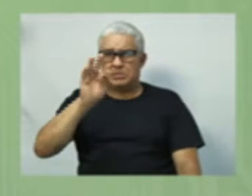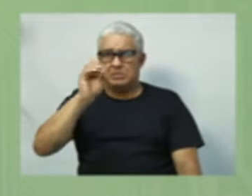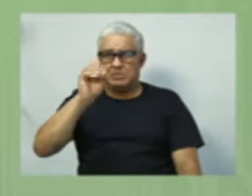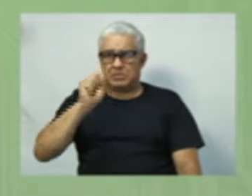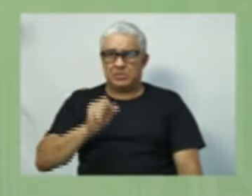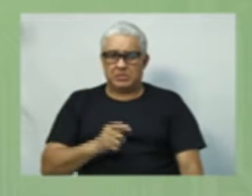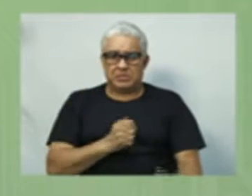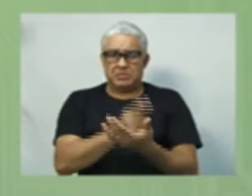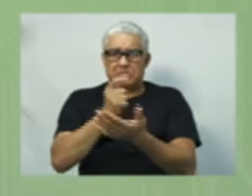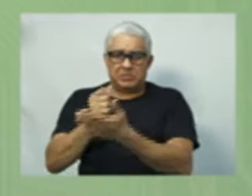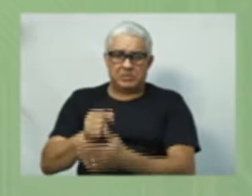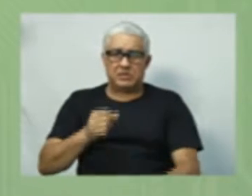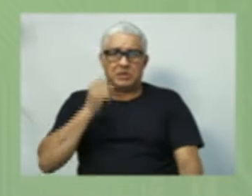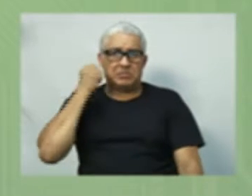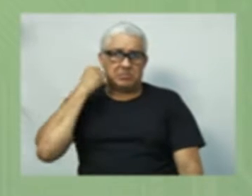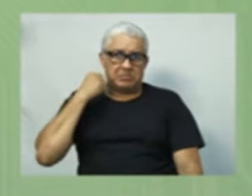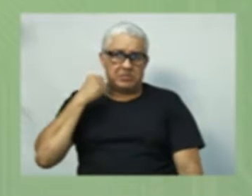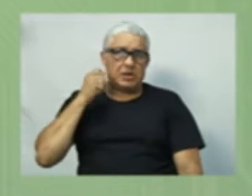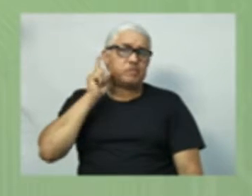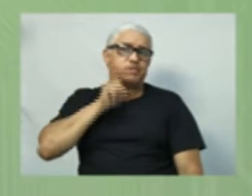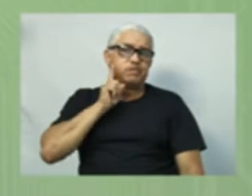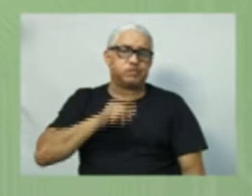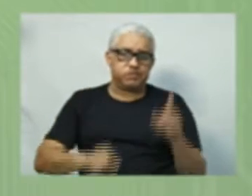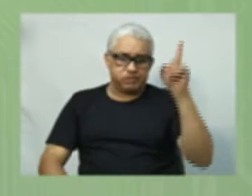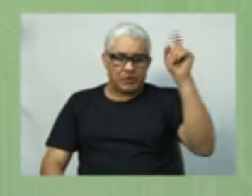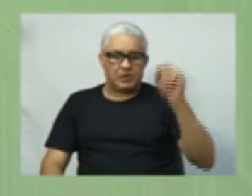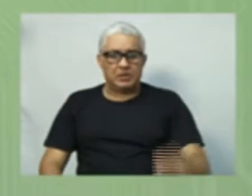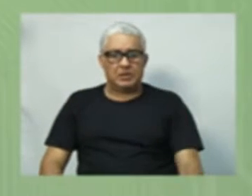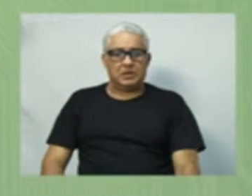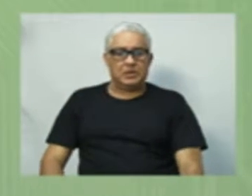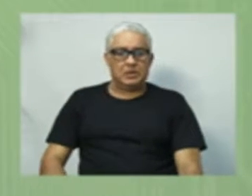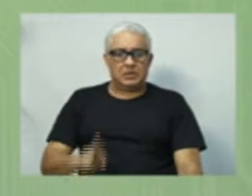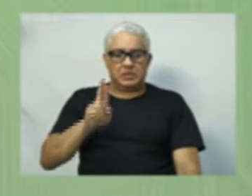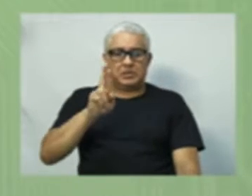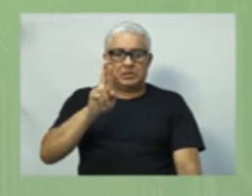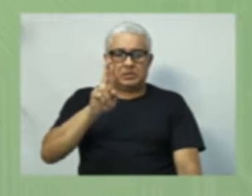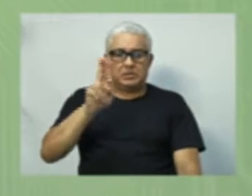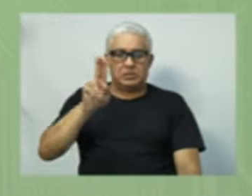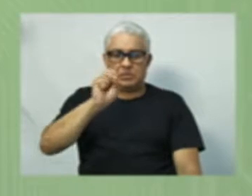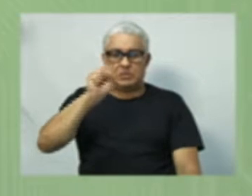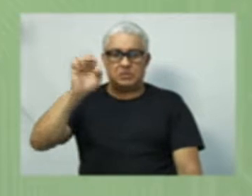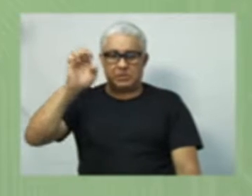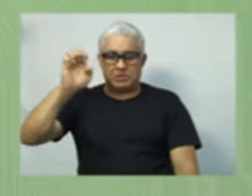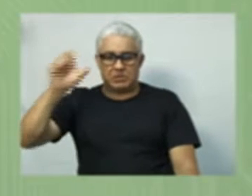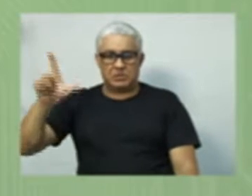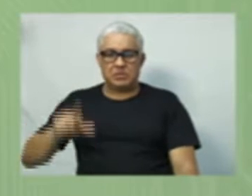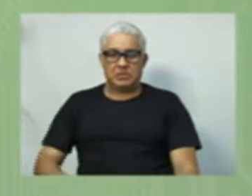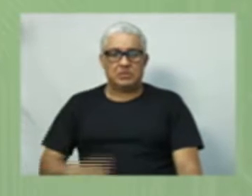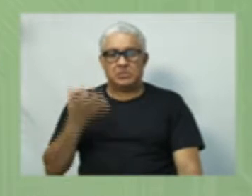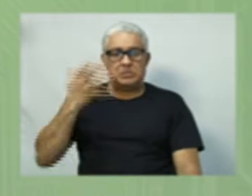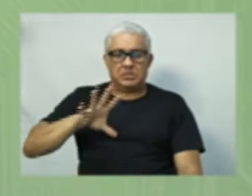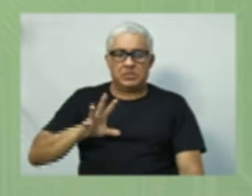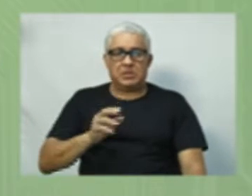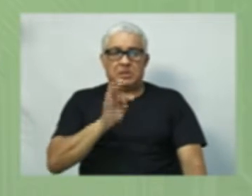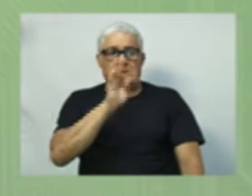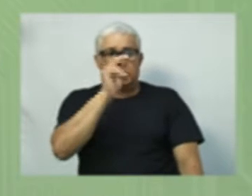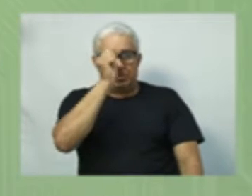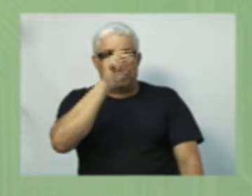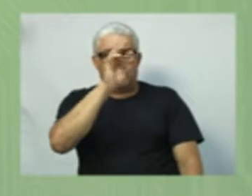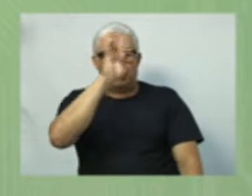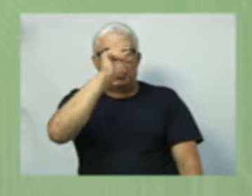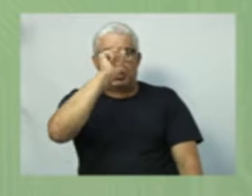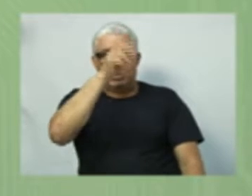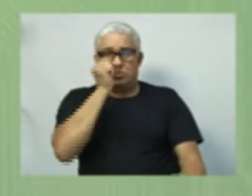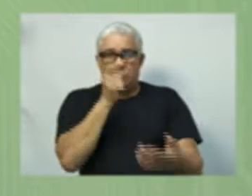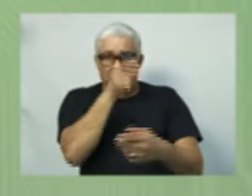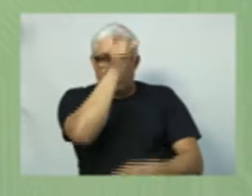O senador americano Russell Billy Gronk disse: não quero que tribute você, não quero que me tributem. Tribute é aquele